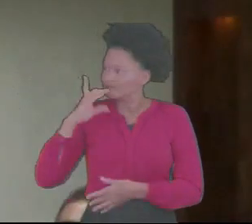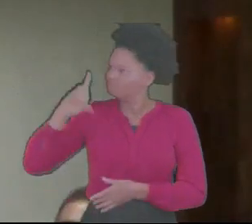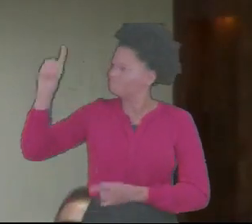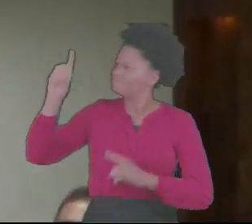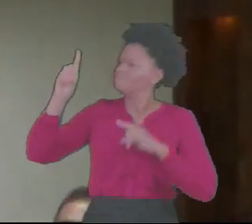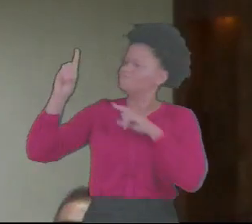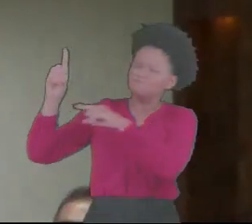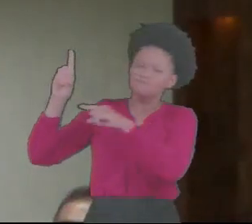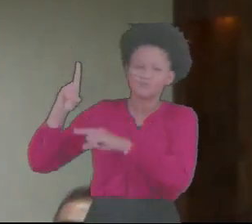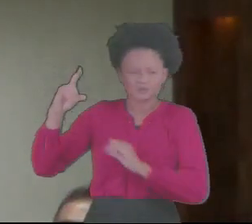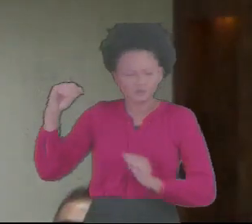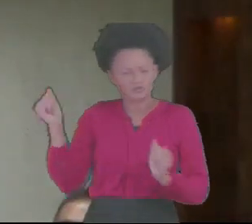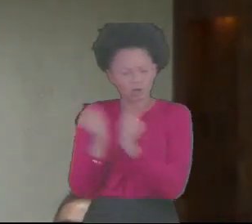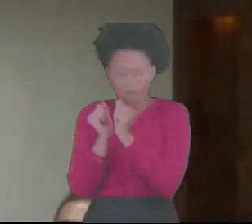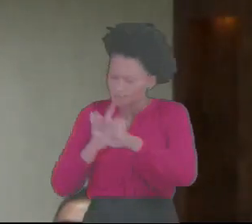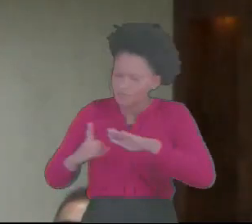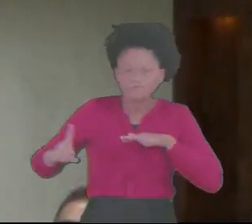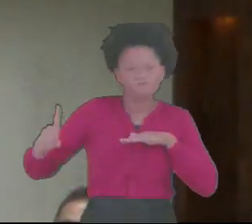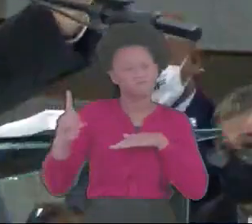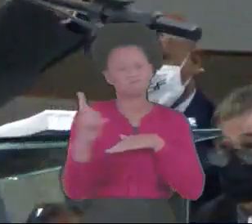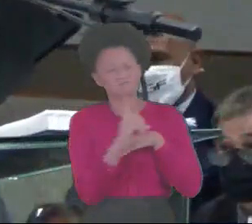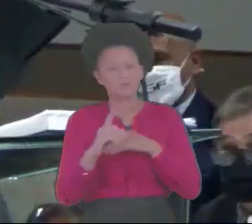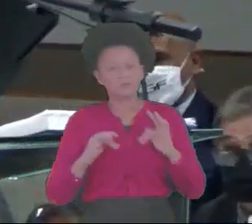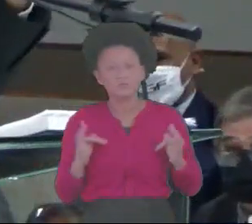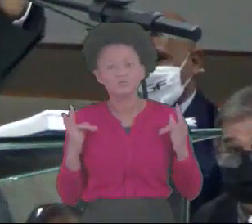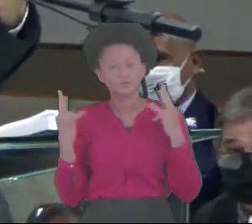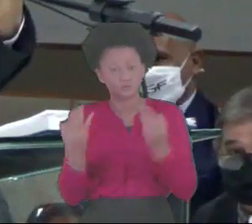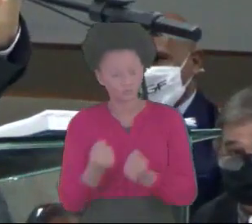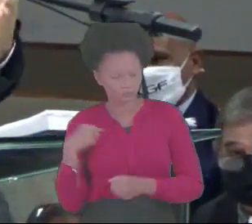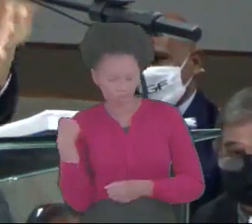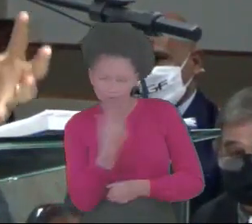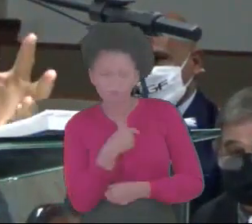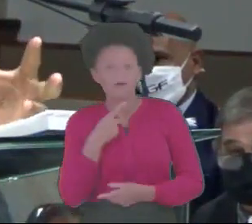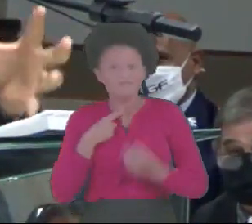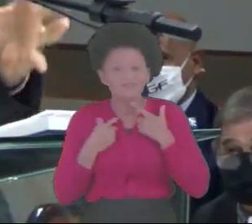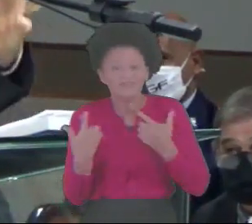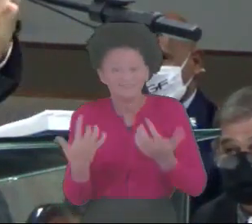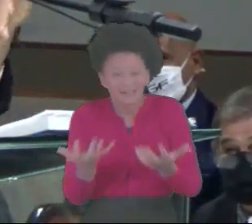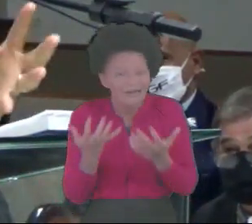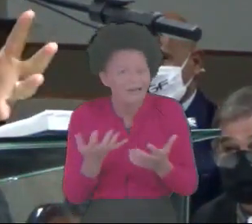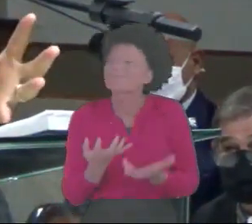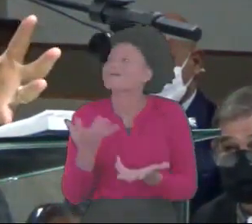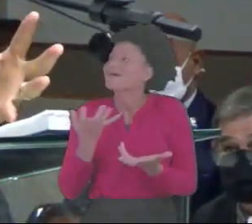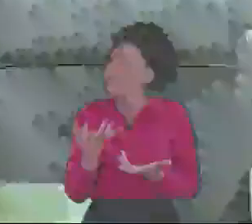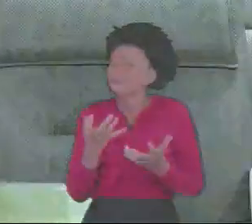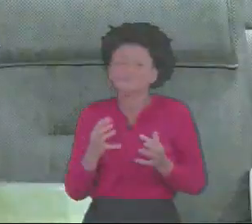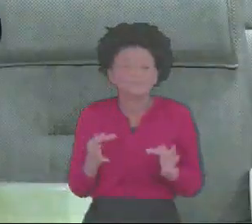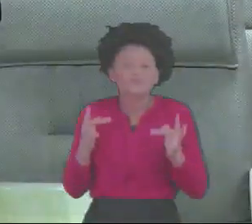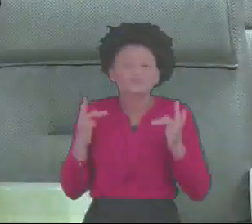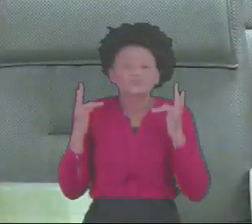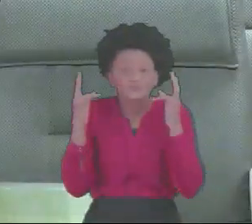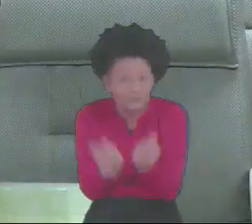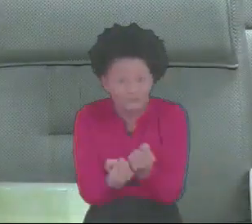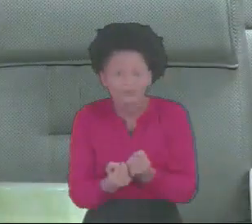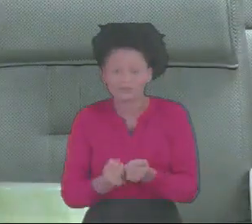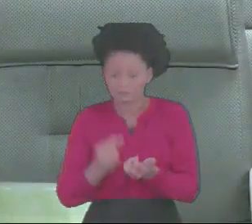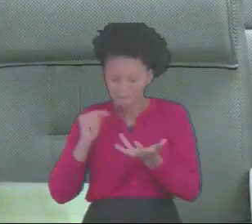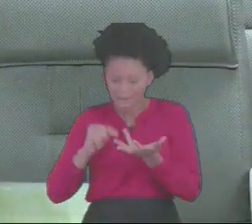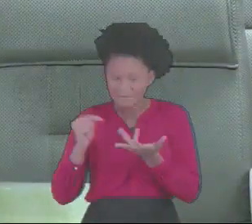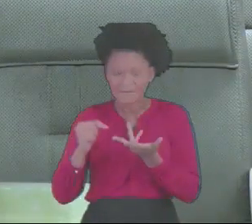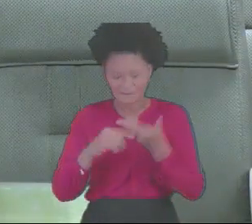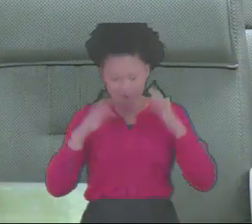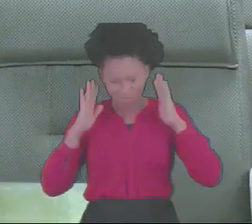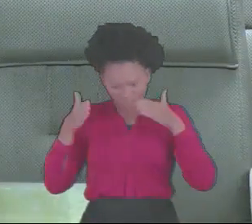eu e aquele que está à nossa frente que tudo quanto nós almejamos desejamos tudo aquilo que nós